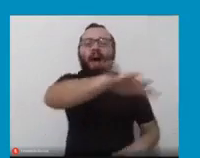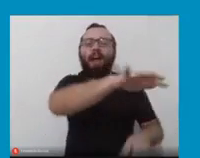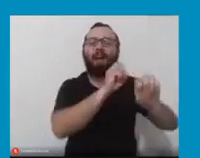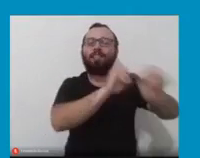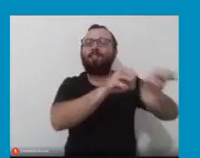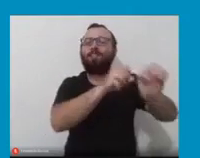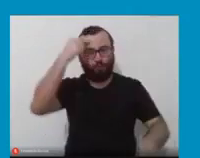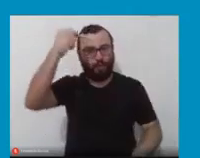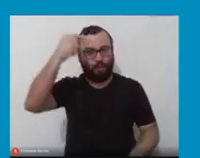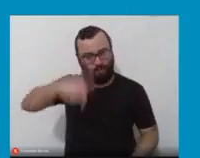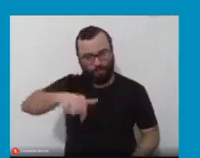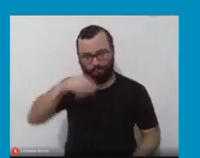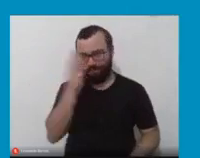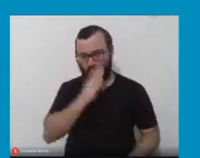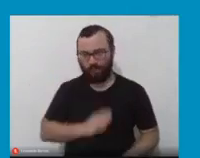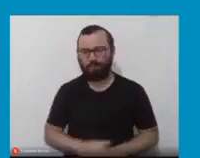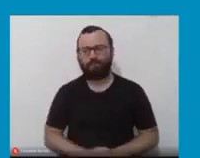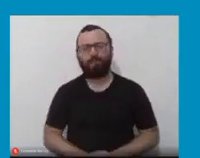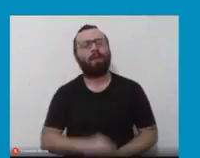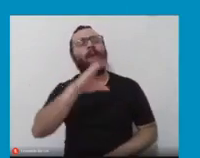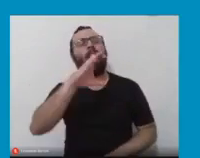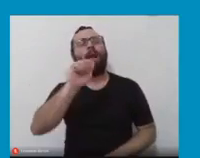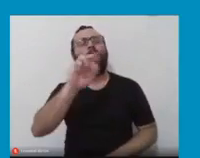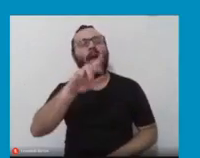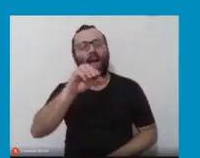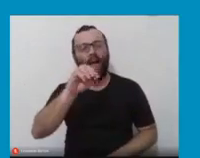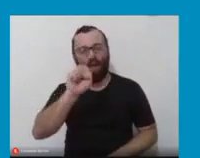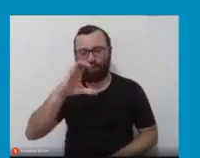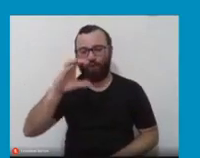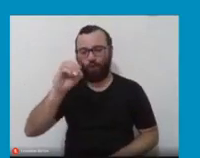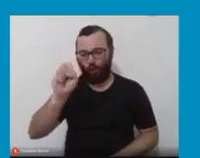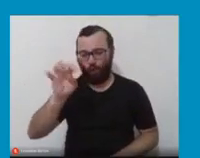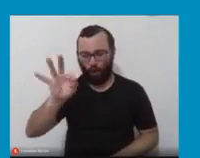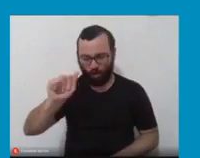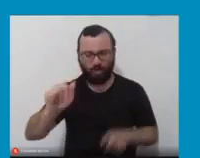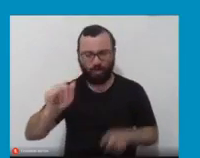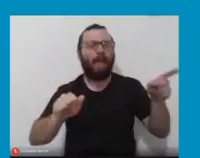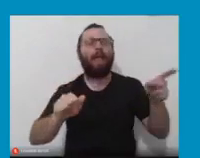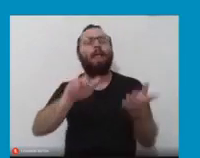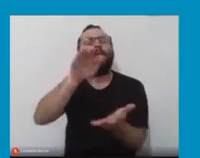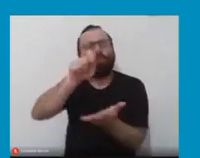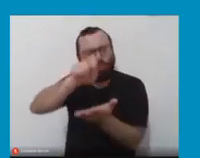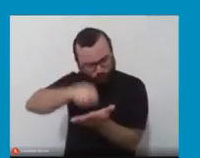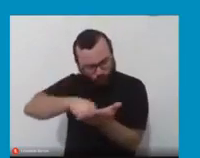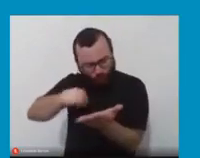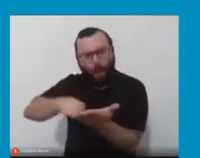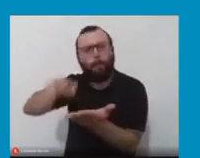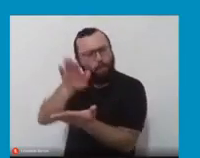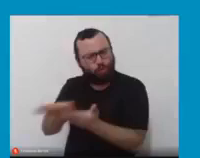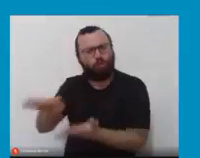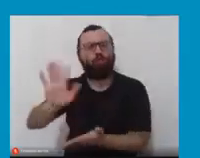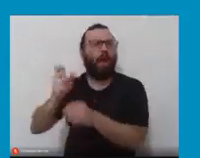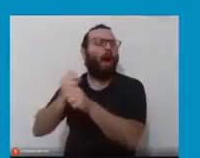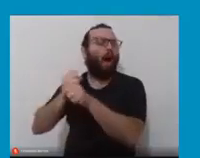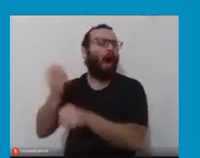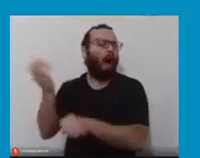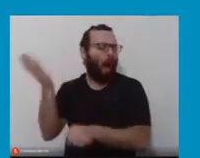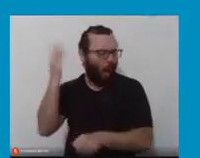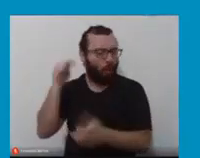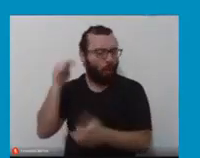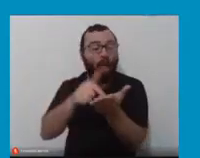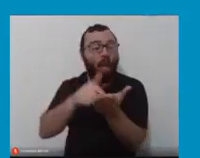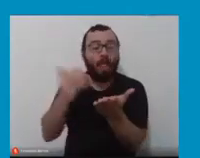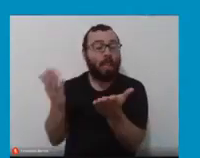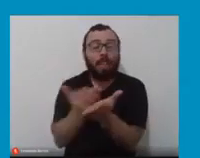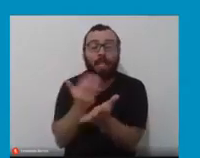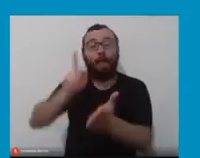Brasil. Carlos Costa Ribeiro escreveu e publicou esse livro já há algum bom tempo. É um livro